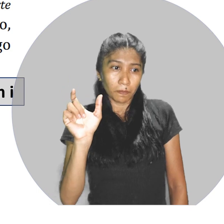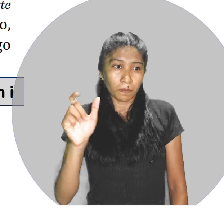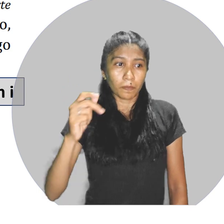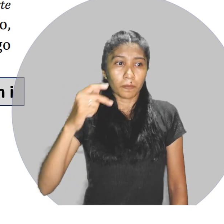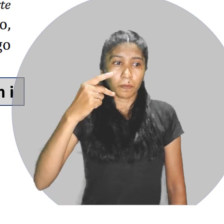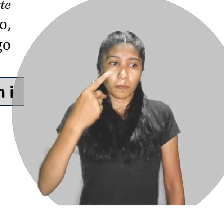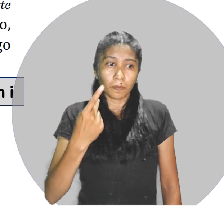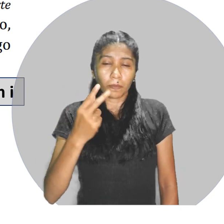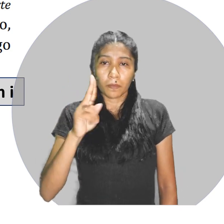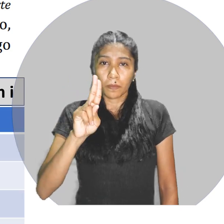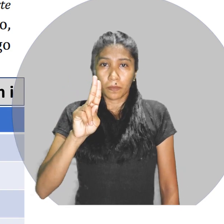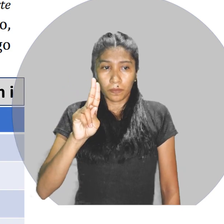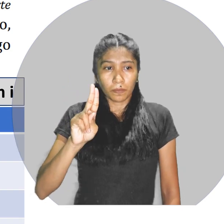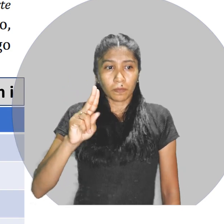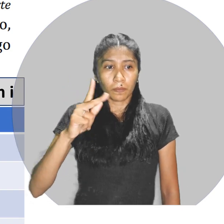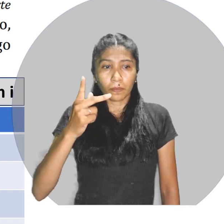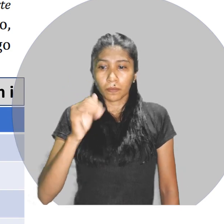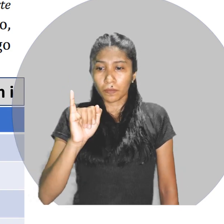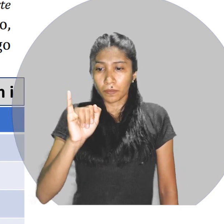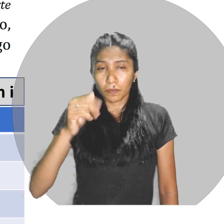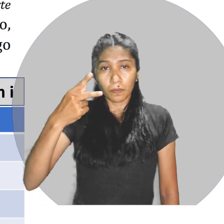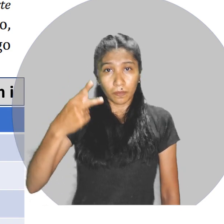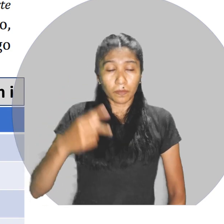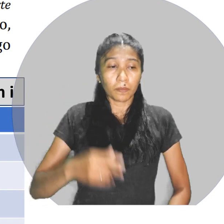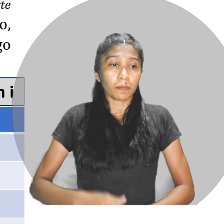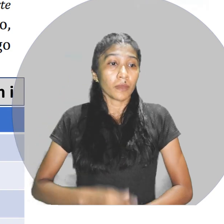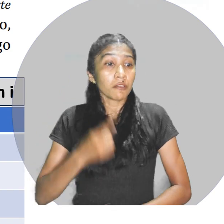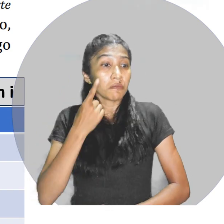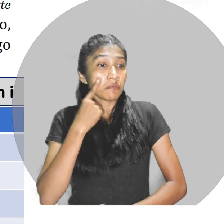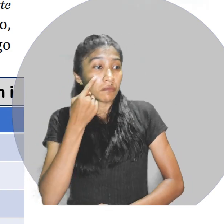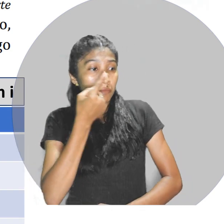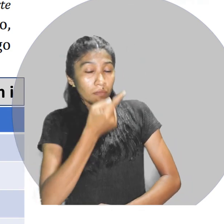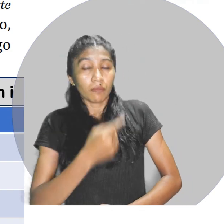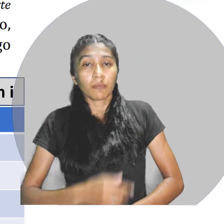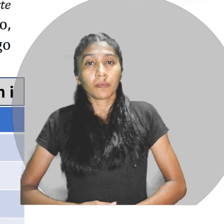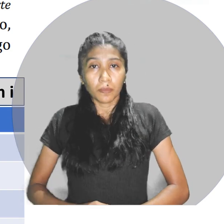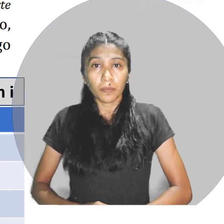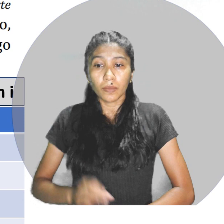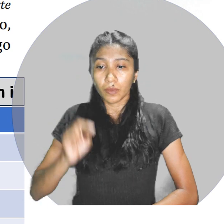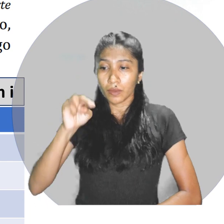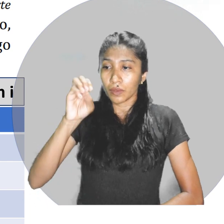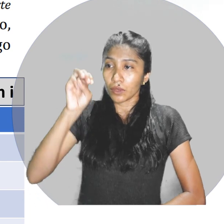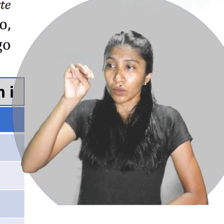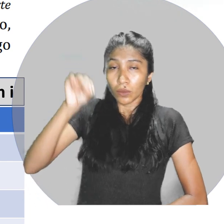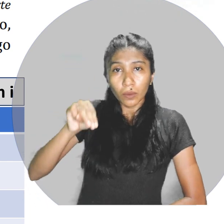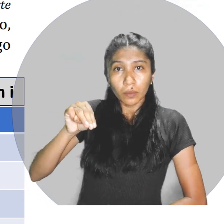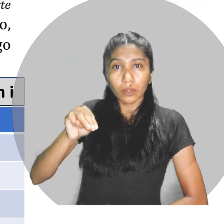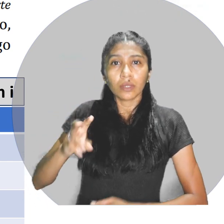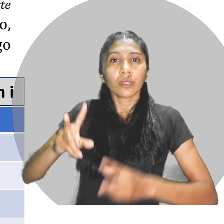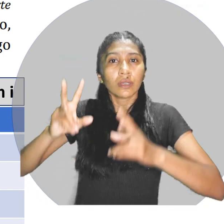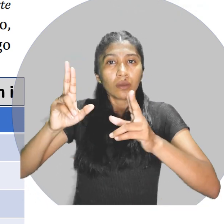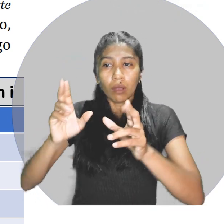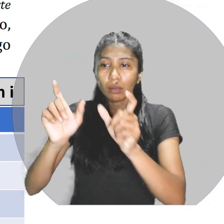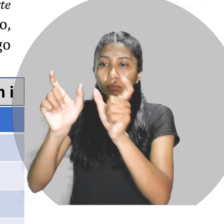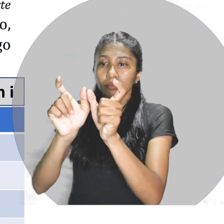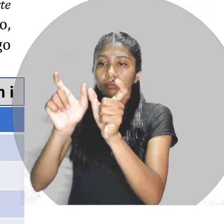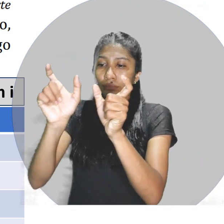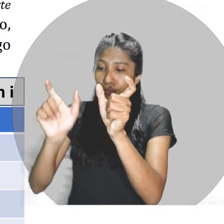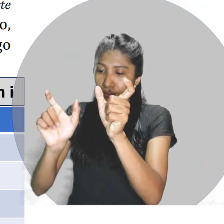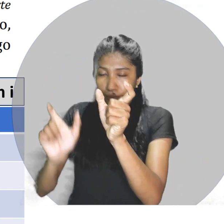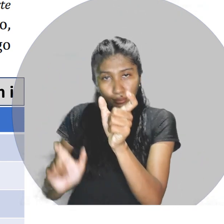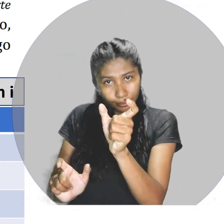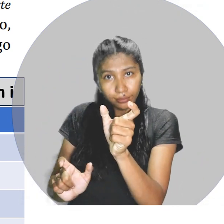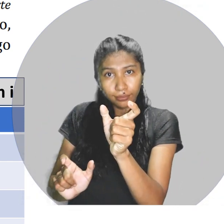pupis, declinada assim. Nós vamos observar que o nominativo possui a mesma quantidade de